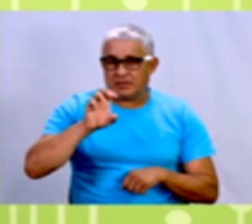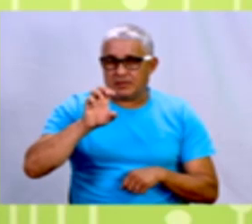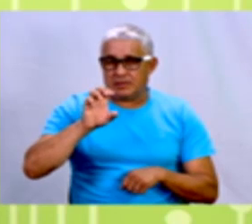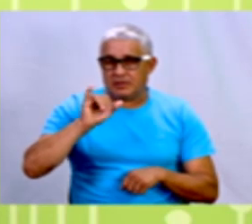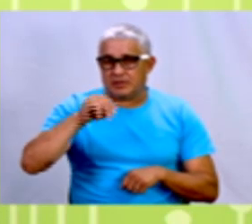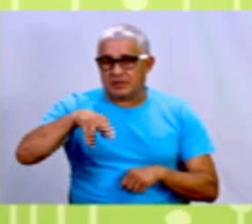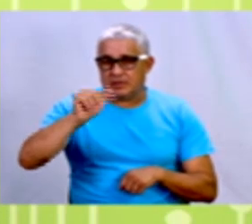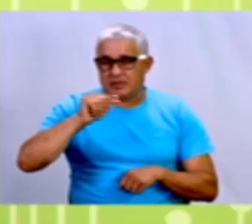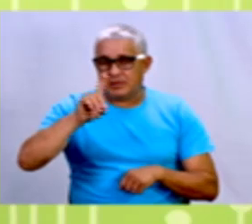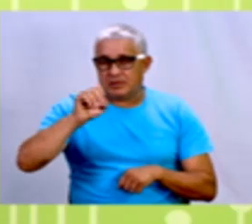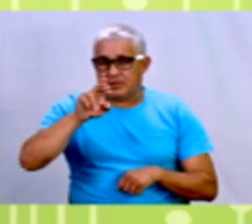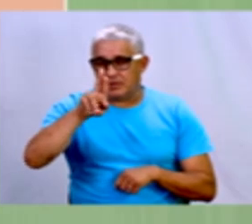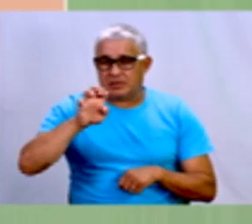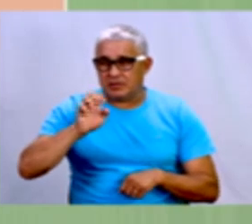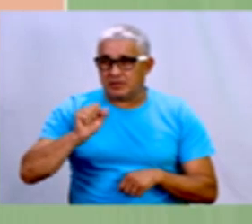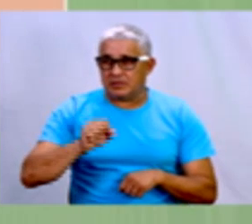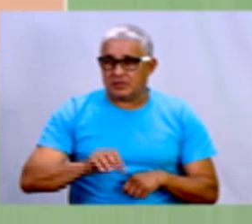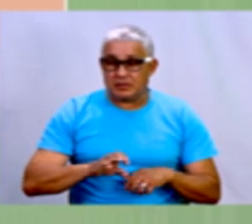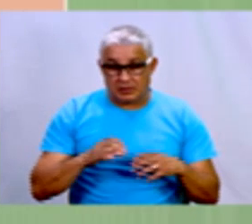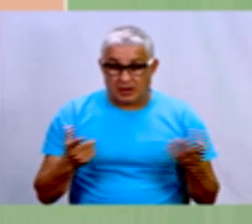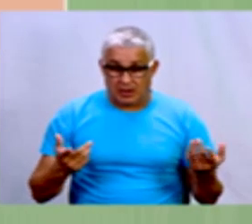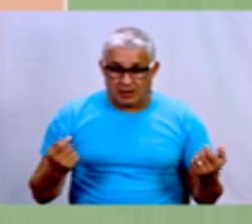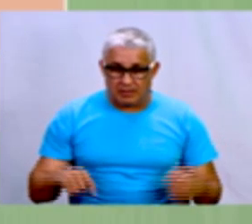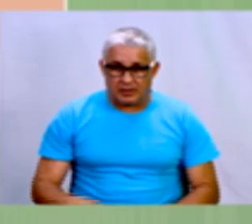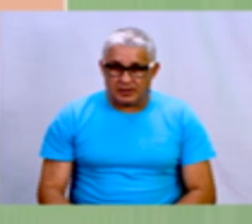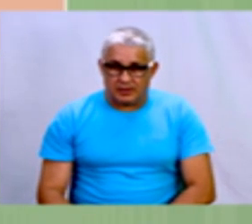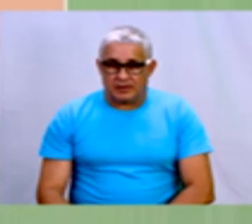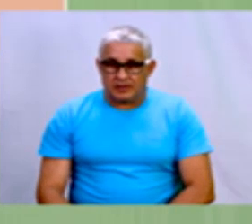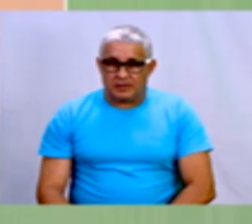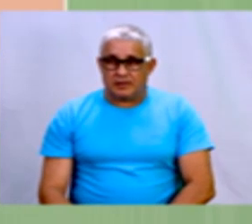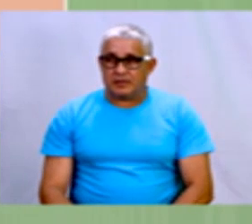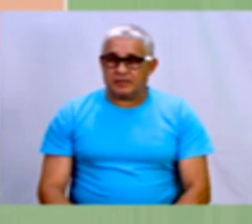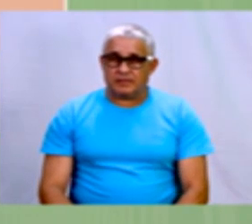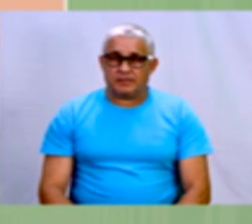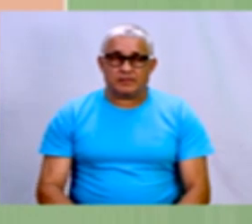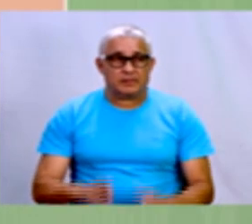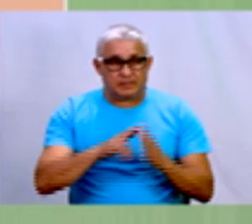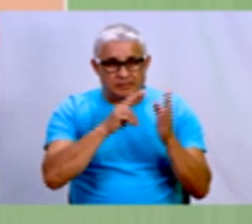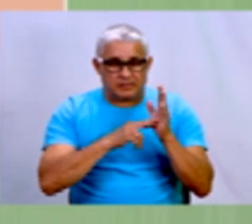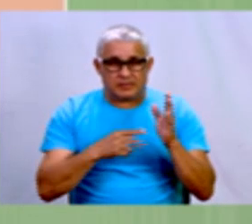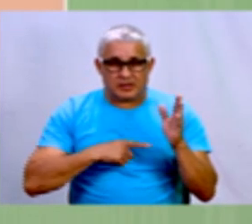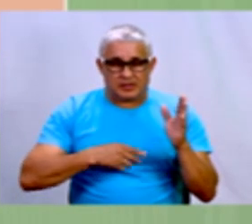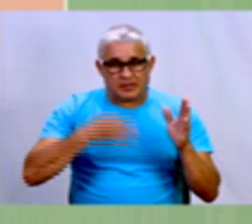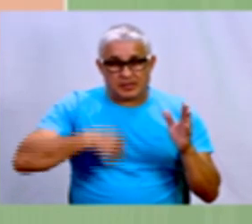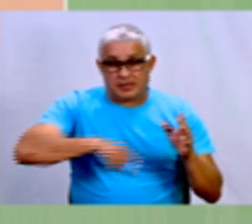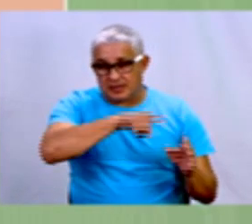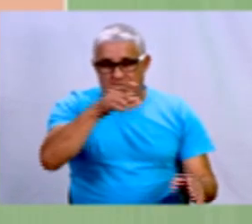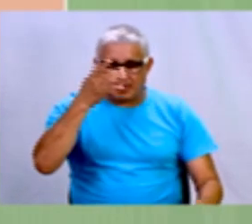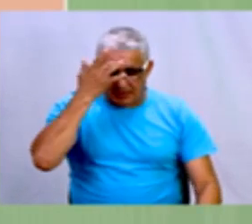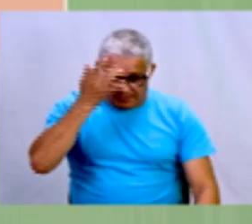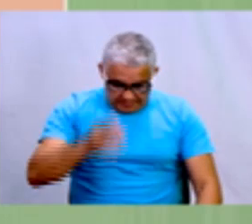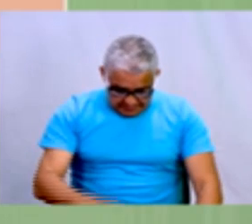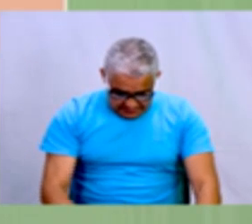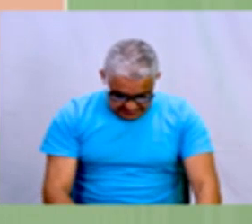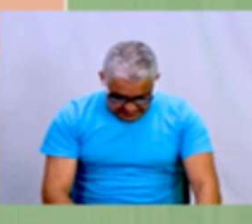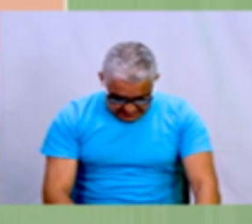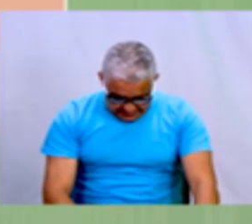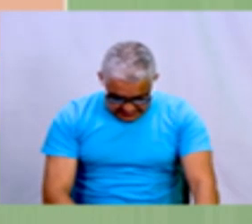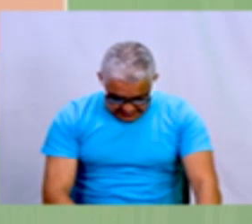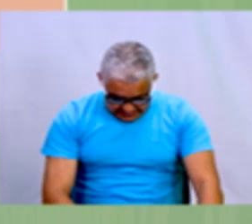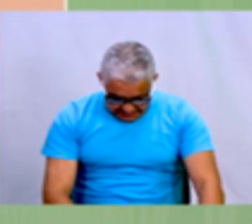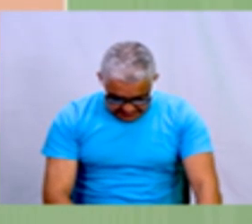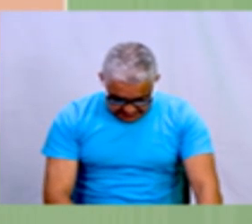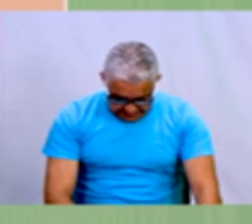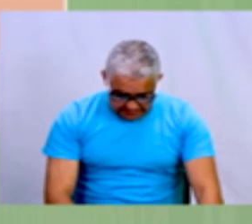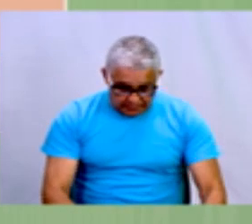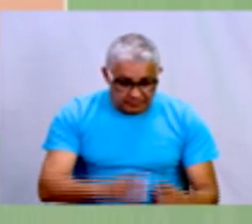vale a pena, né? Olha só uma regra que eu tenho certeza que vocês vão gravar isso, né?